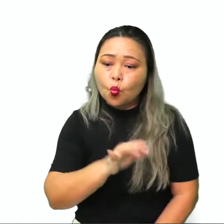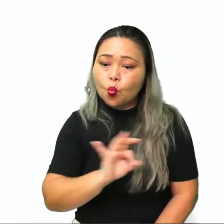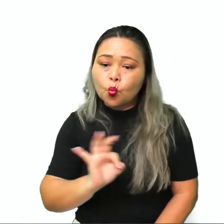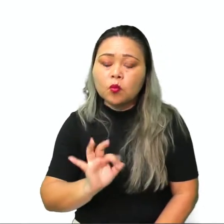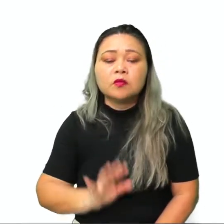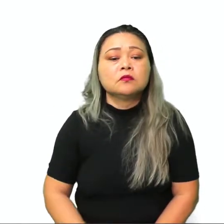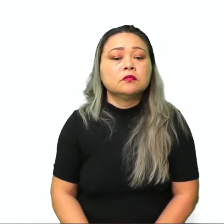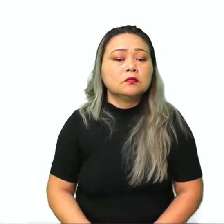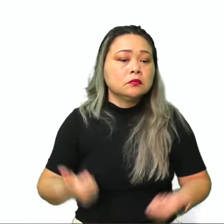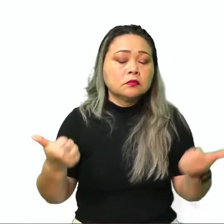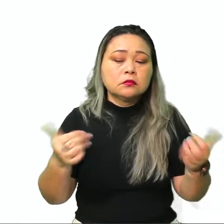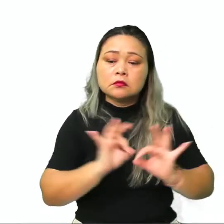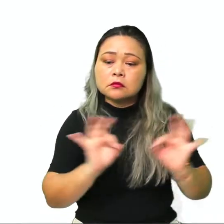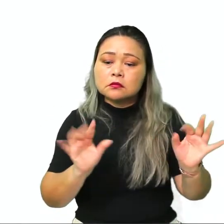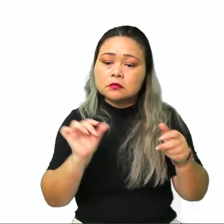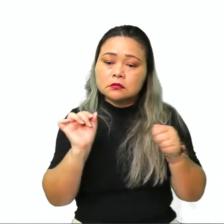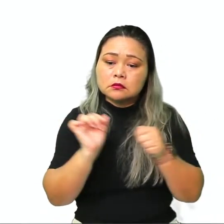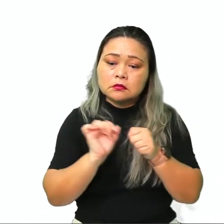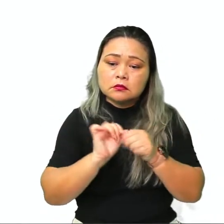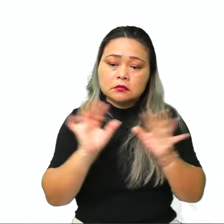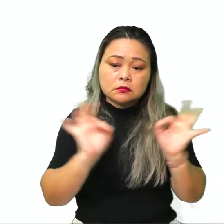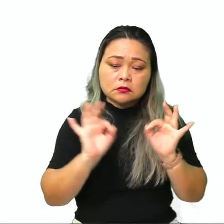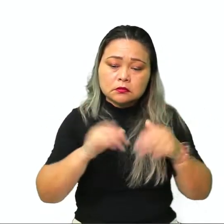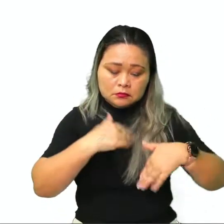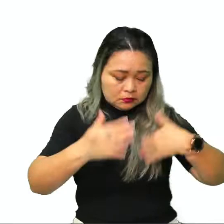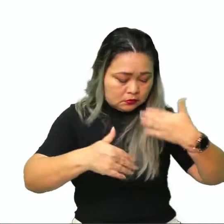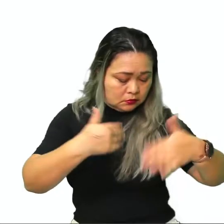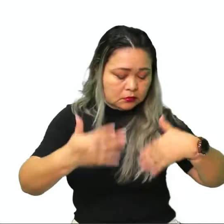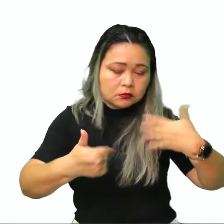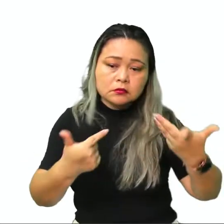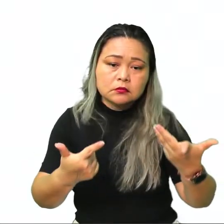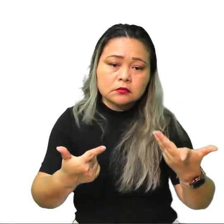ainda, tá? Porque não tinham realizado os processos